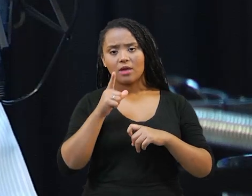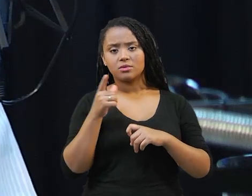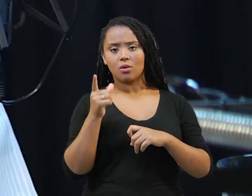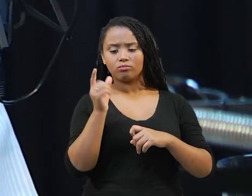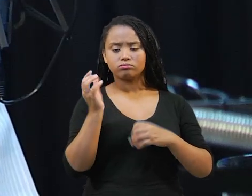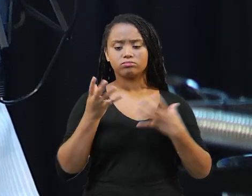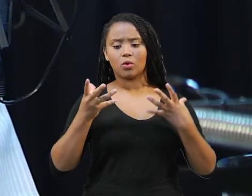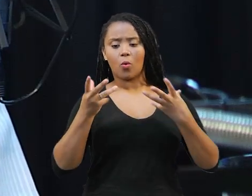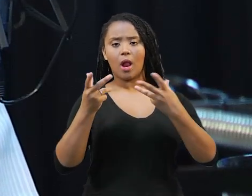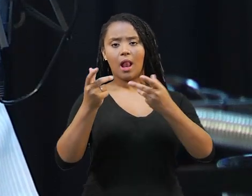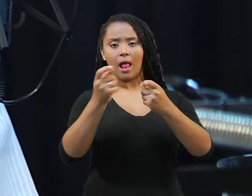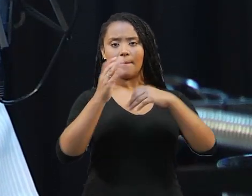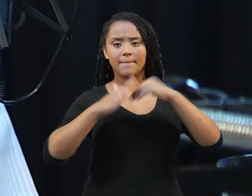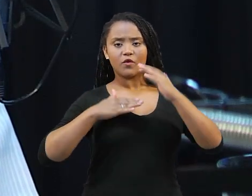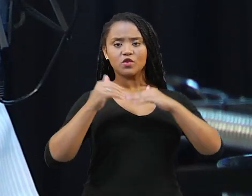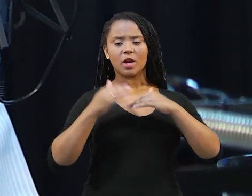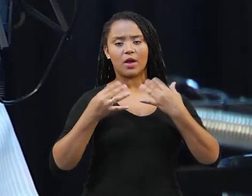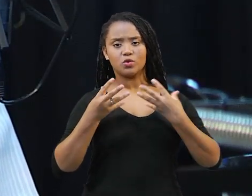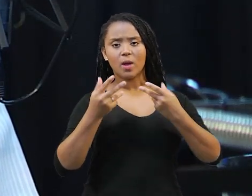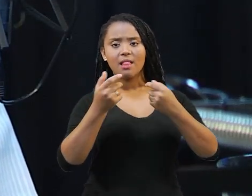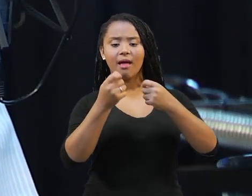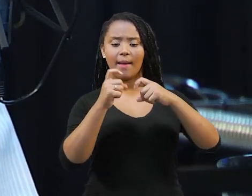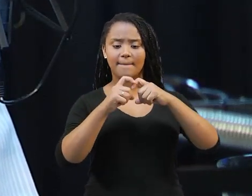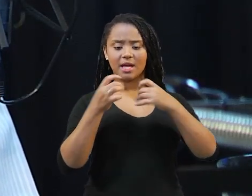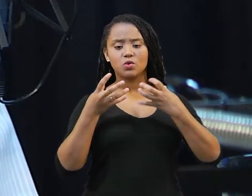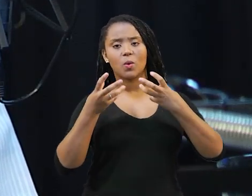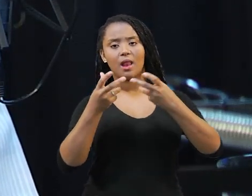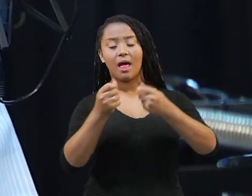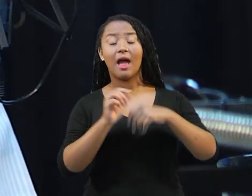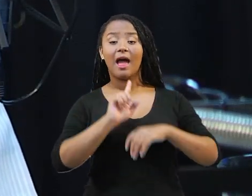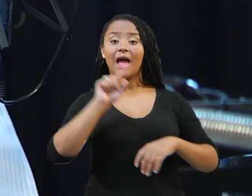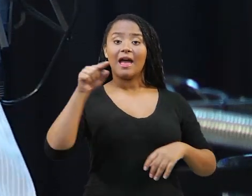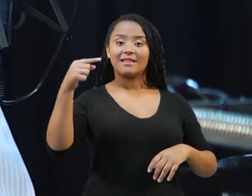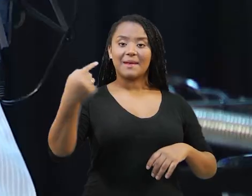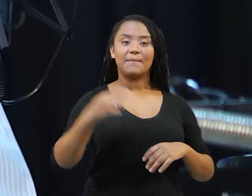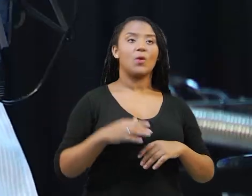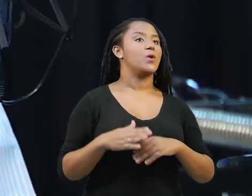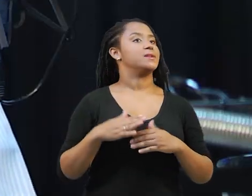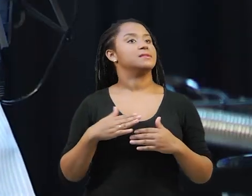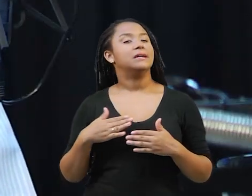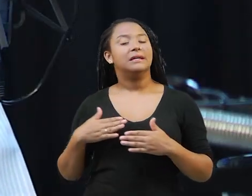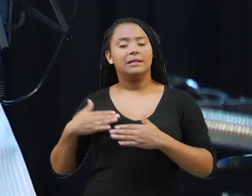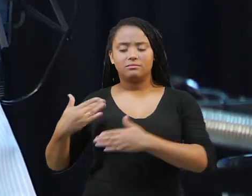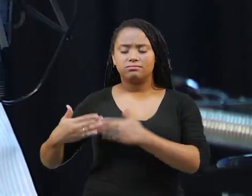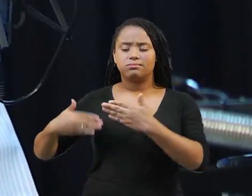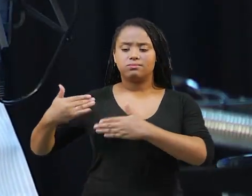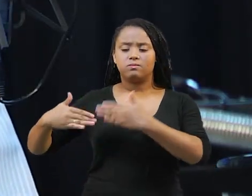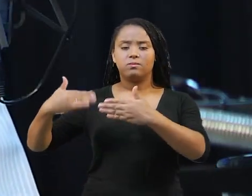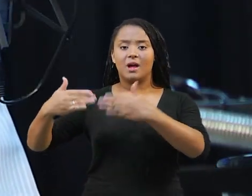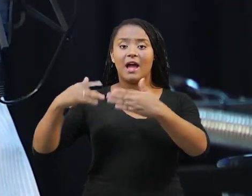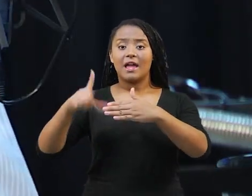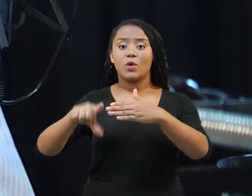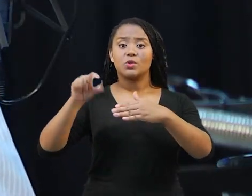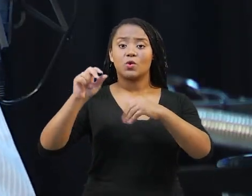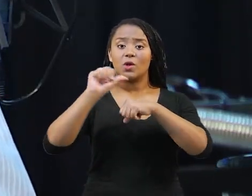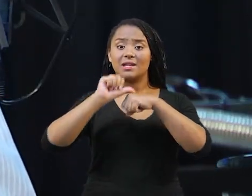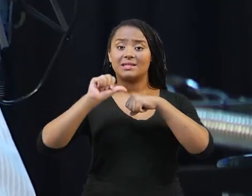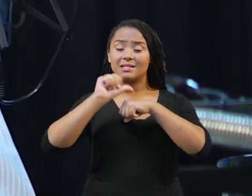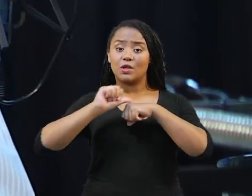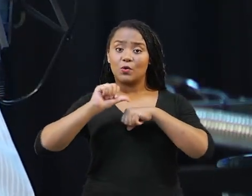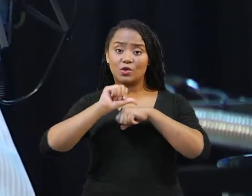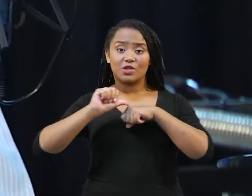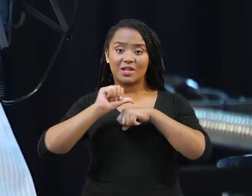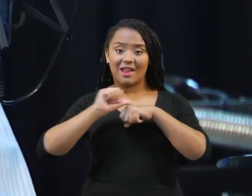não. E tanto é que a gente depois foi optando, né, pela cirurgia, que era uma coisa mais técnica, e eu tocava instrumento,